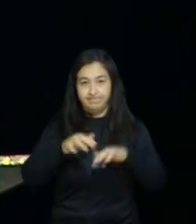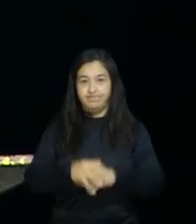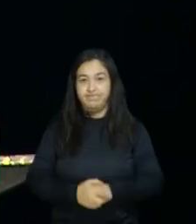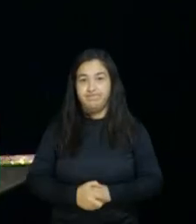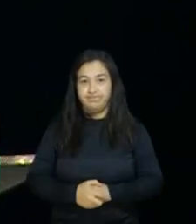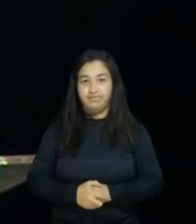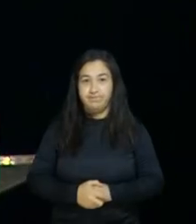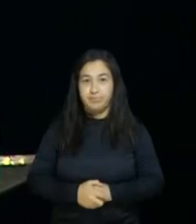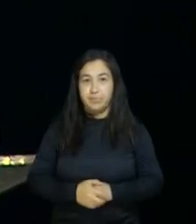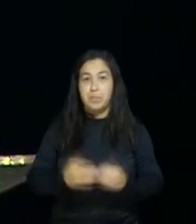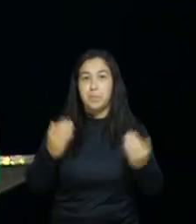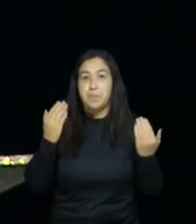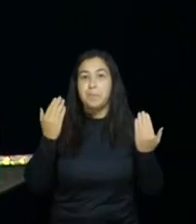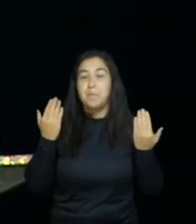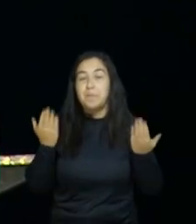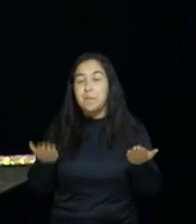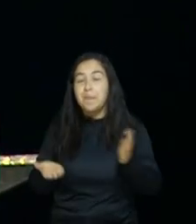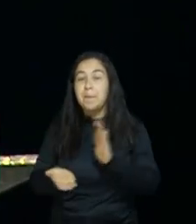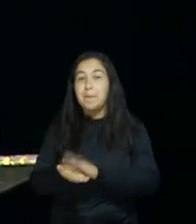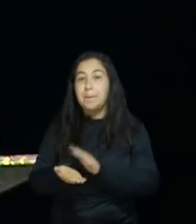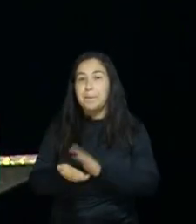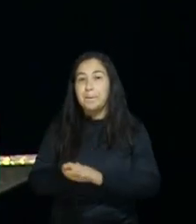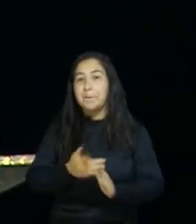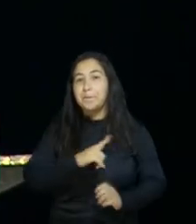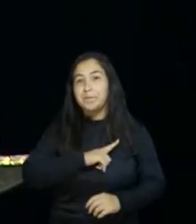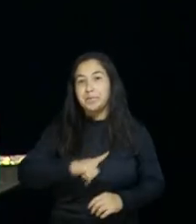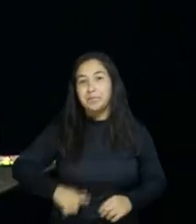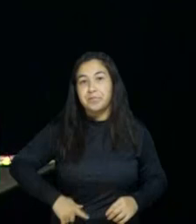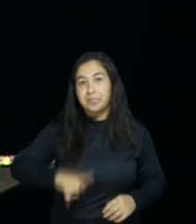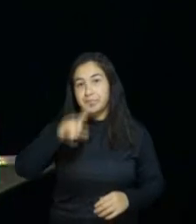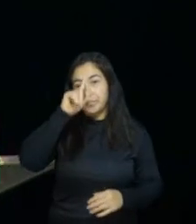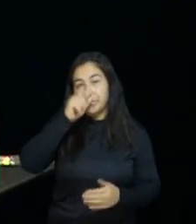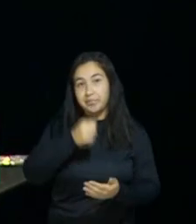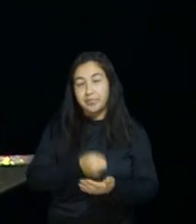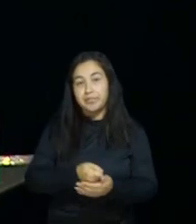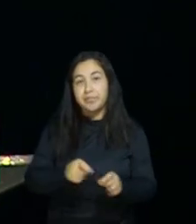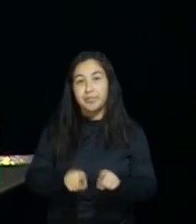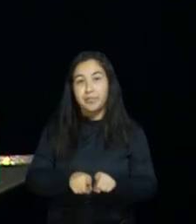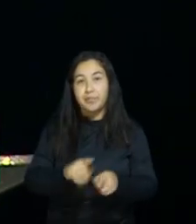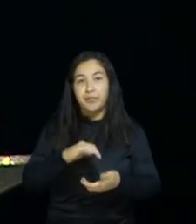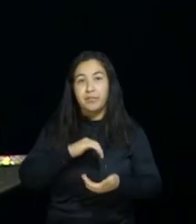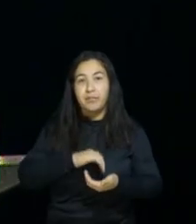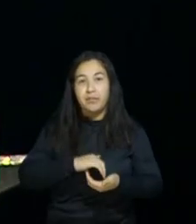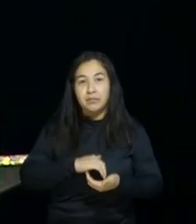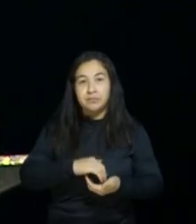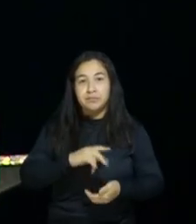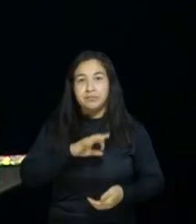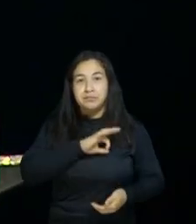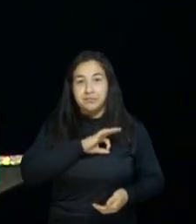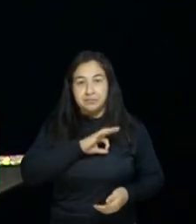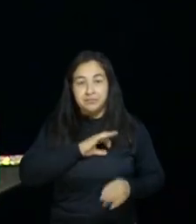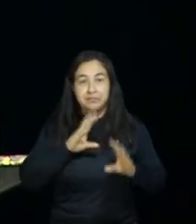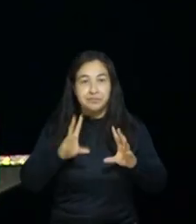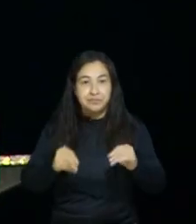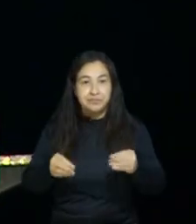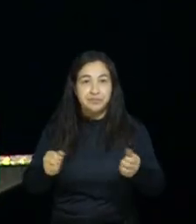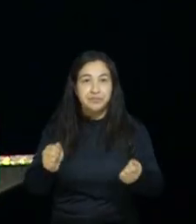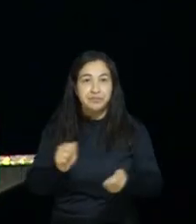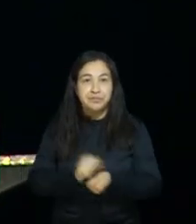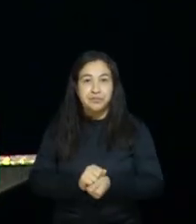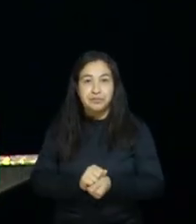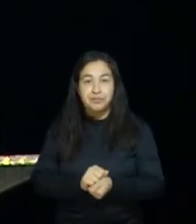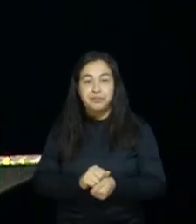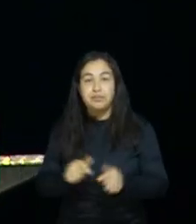Então, parabéns ao governador pela atitude e parabéns à Defesa Civil, Polícia Militar, todos os órgãos competentes que fizeram esse